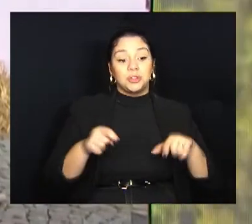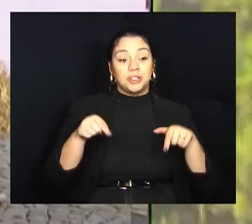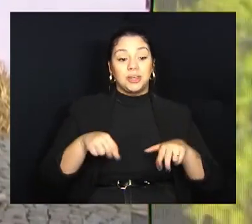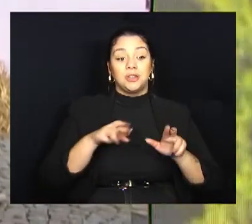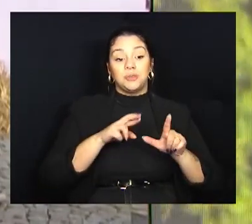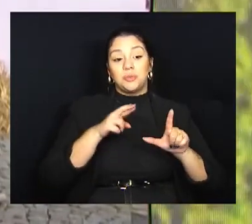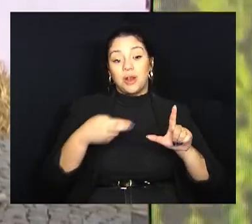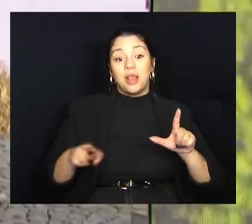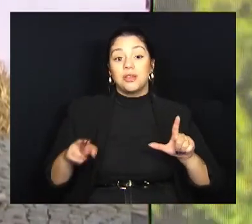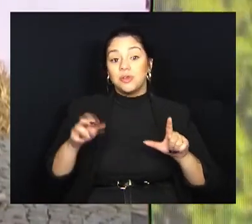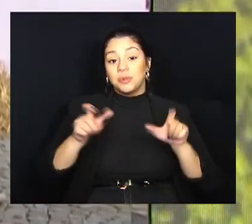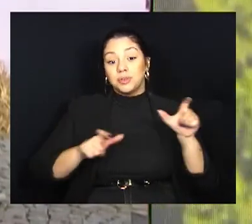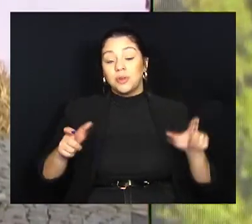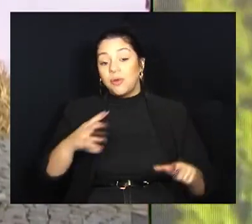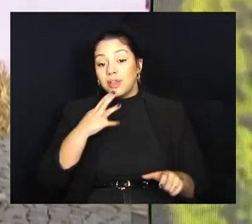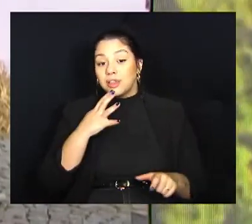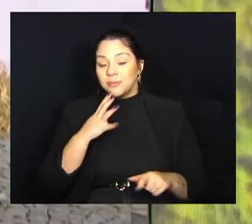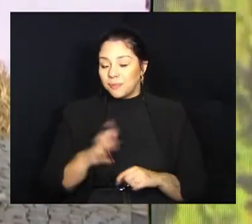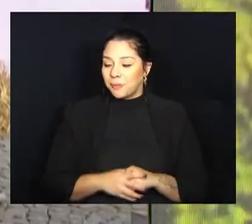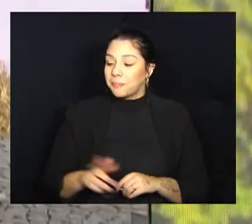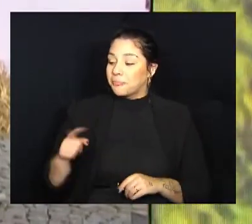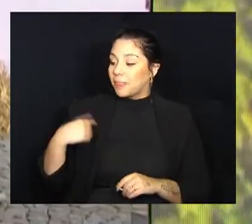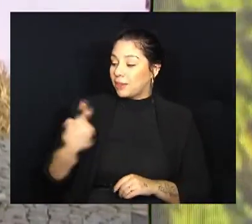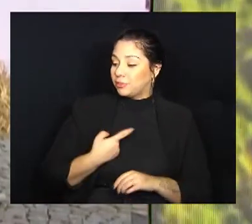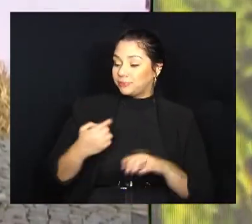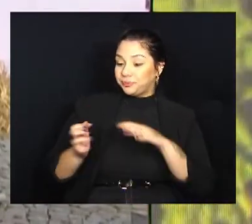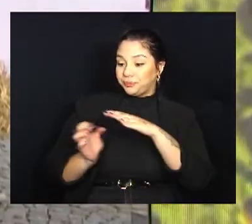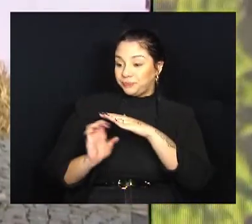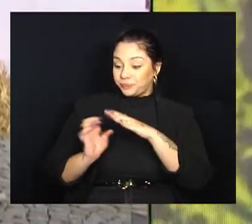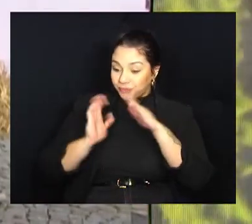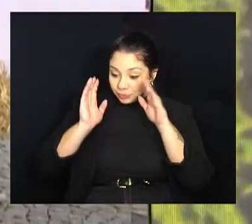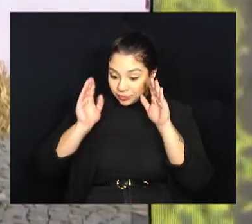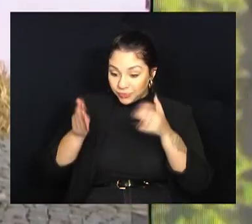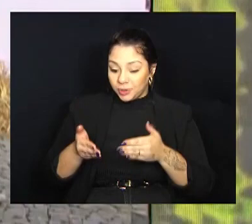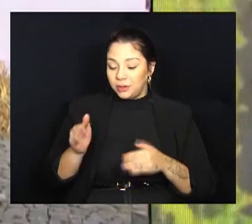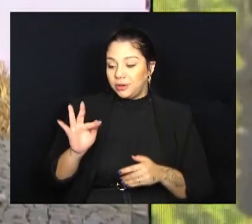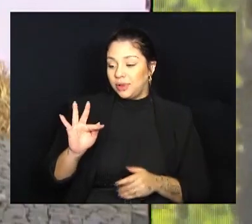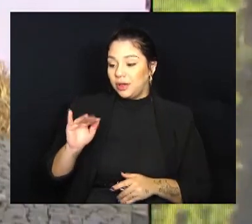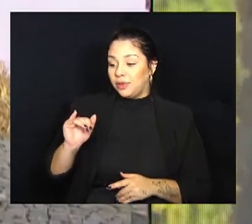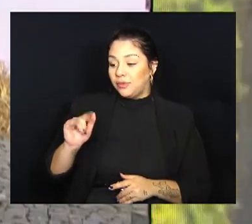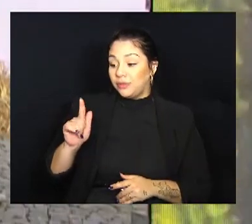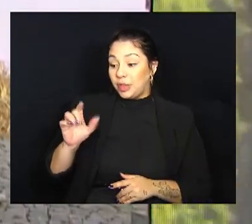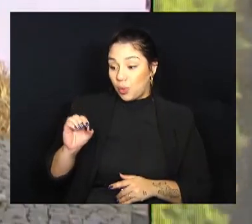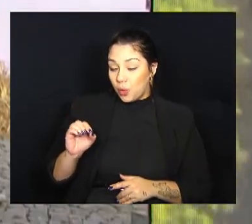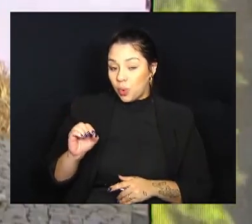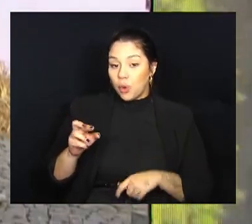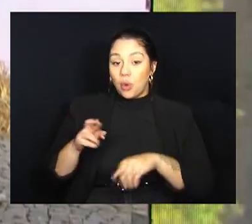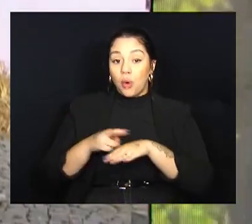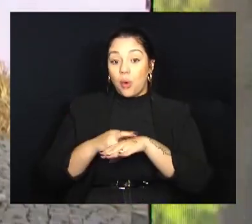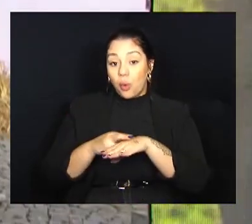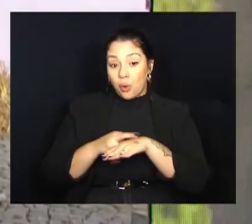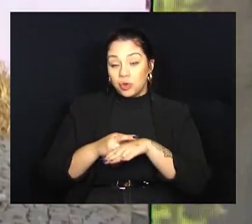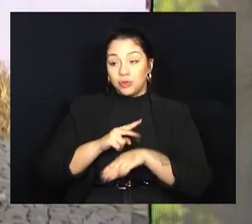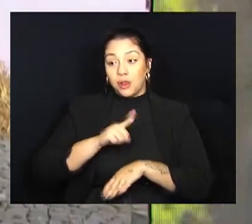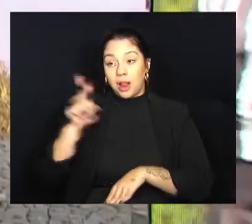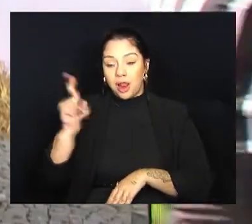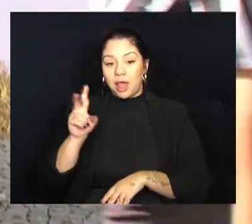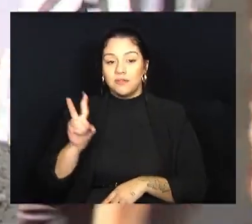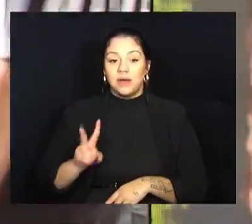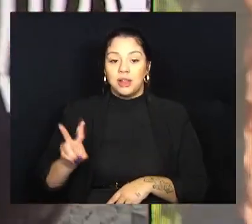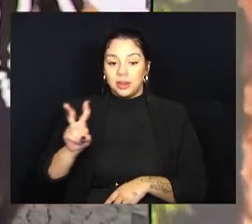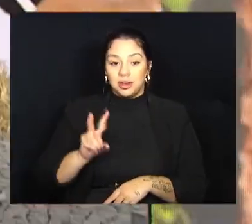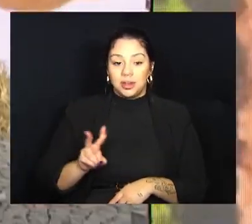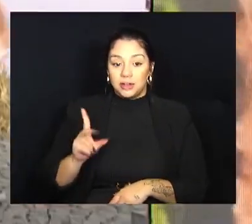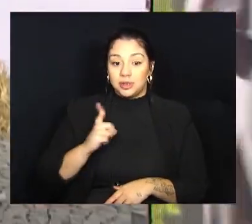visitantes conhecerem? Nós somos uma empresa focada no figo roxo, né, da cidade de Valinhos. A nossa